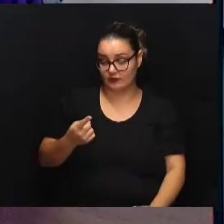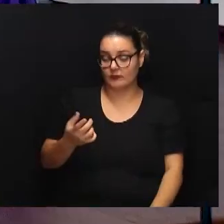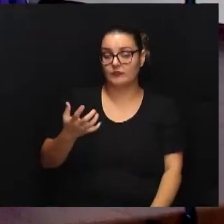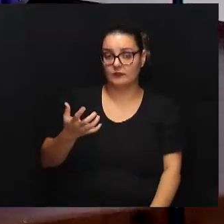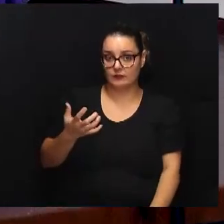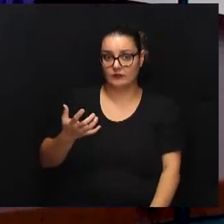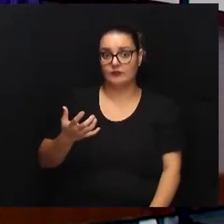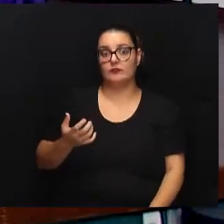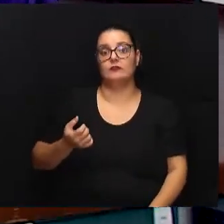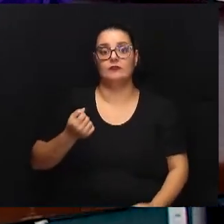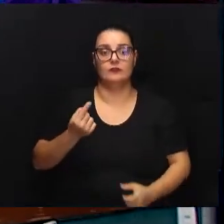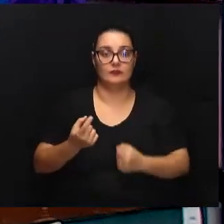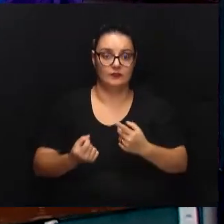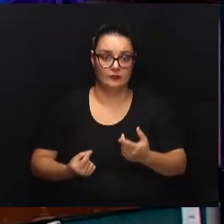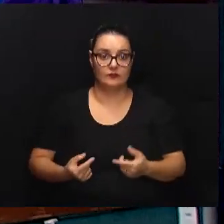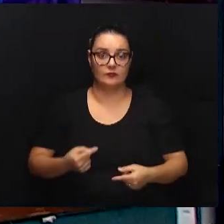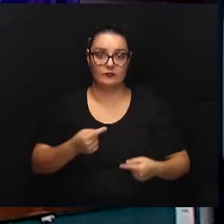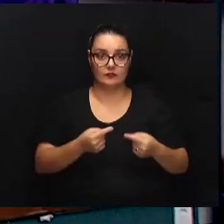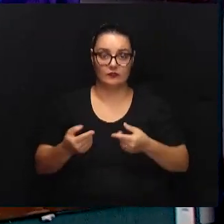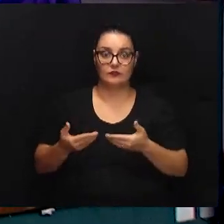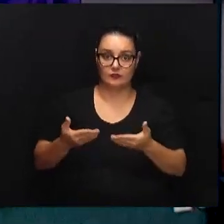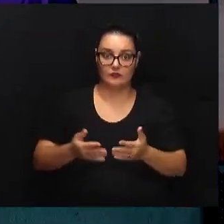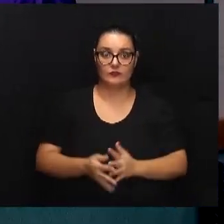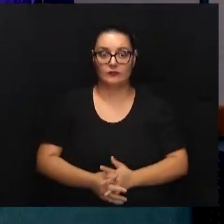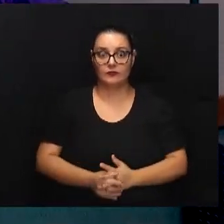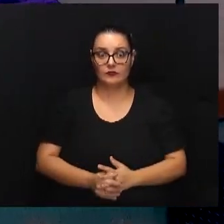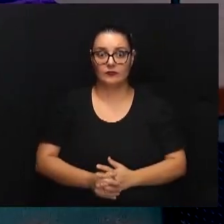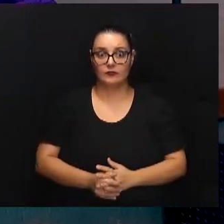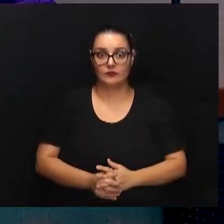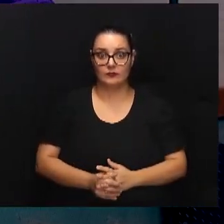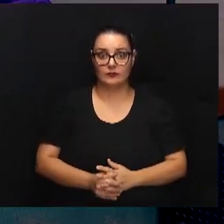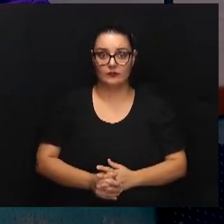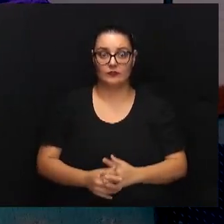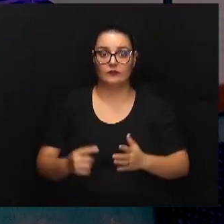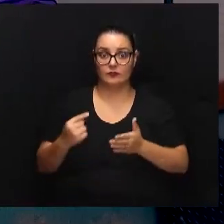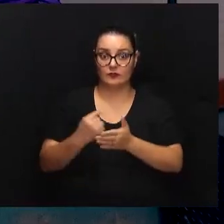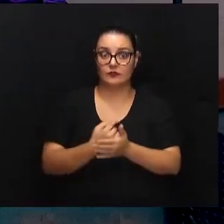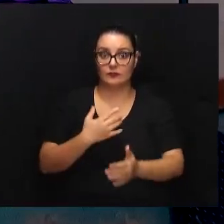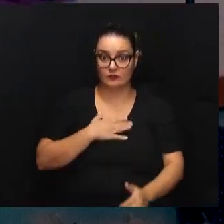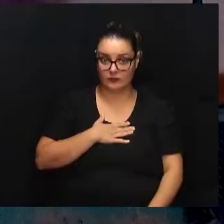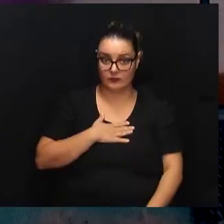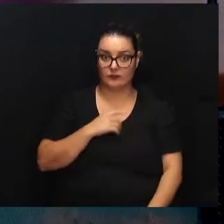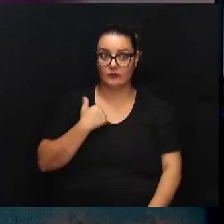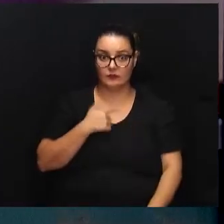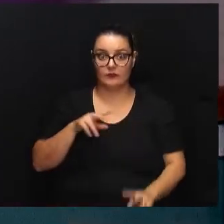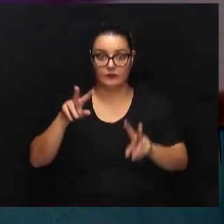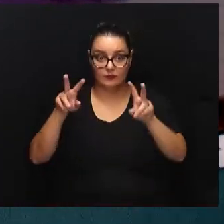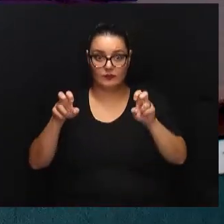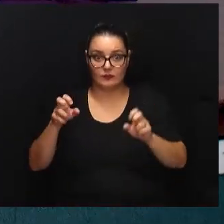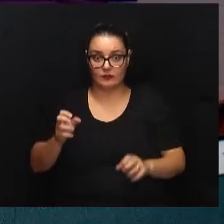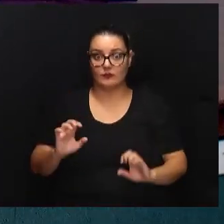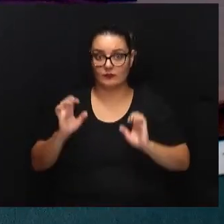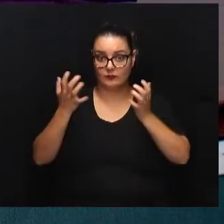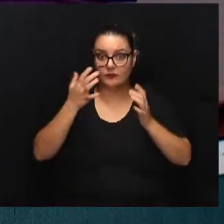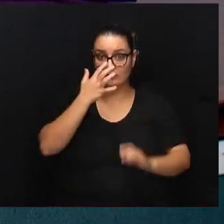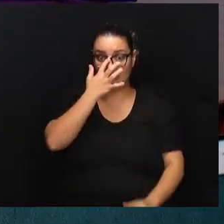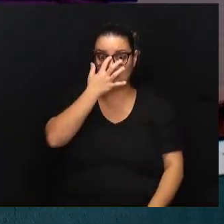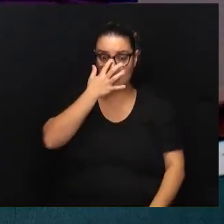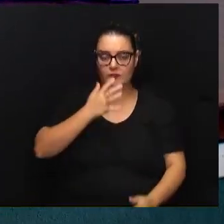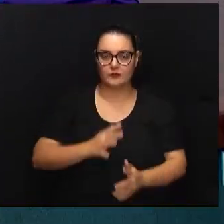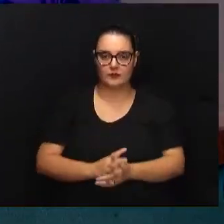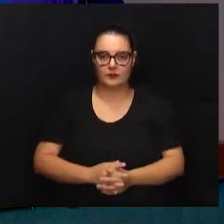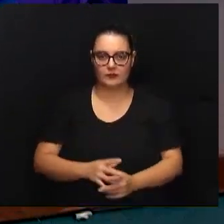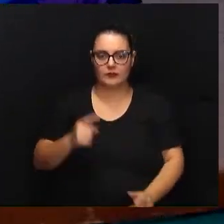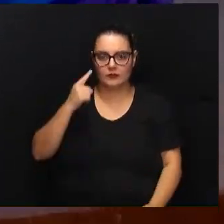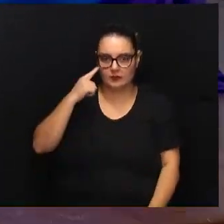Bom, primeiramente eu queria levantar algumas questões, né? Até questionaram a gente sobre o título